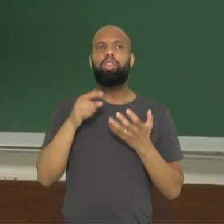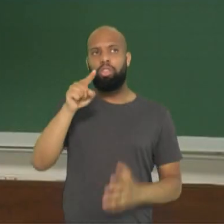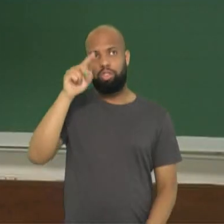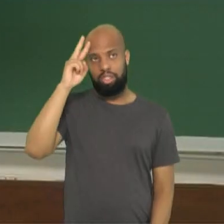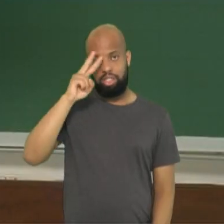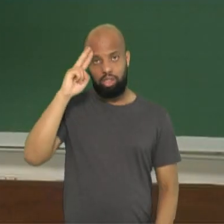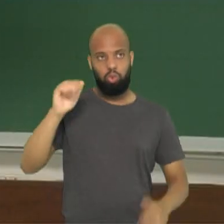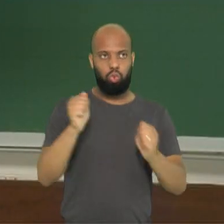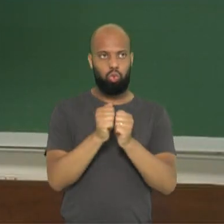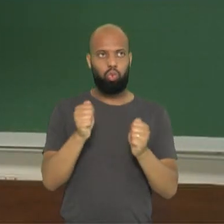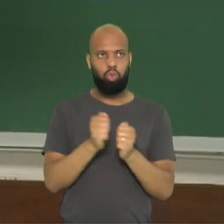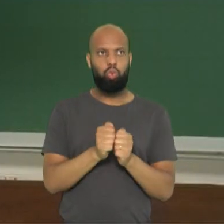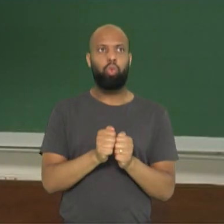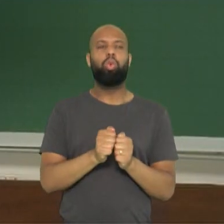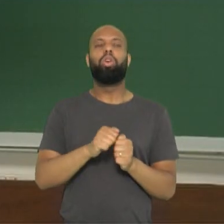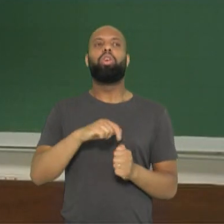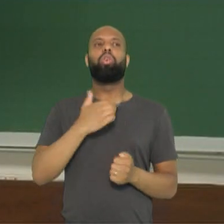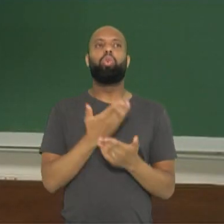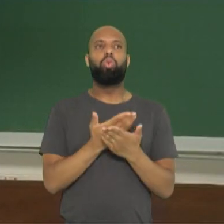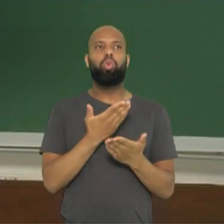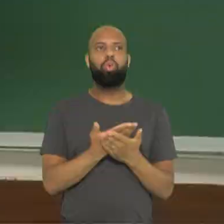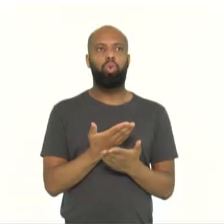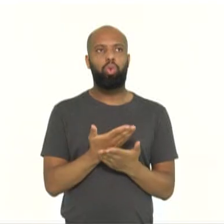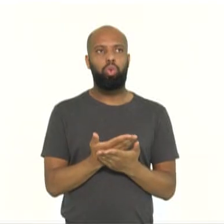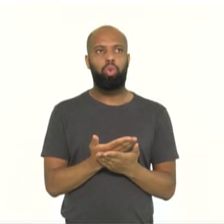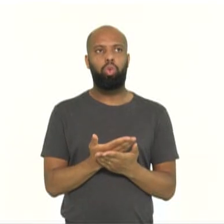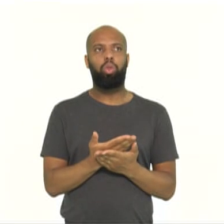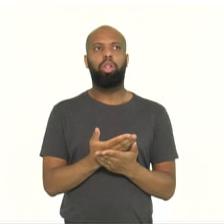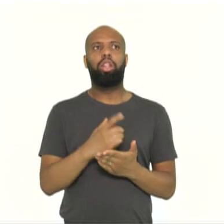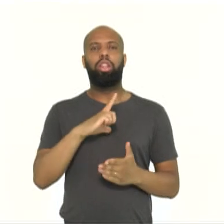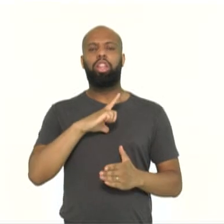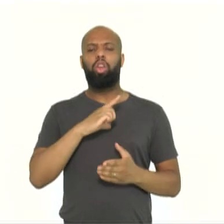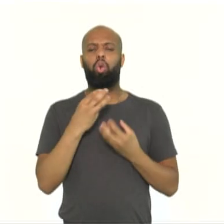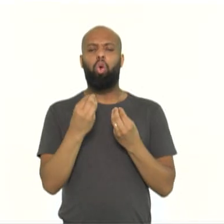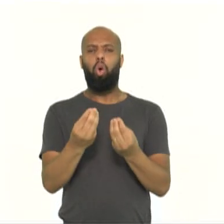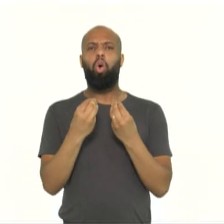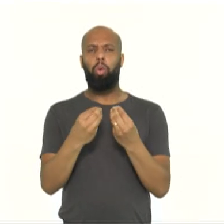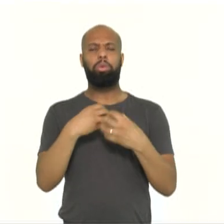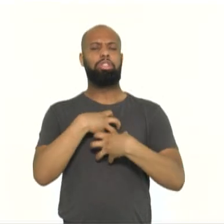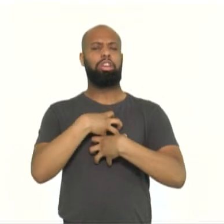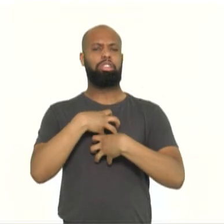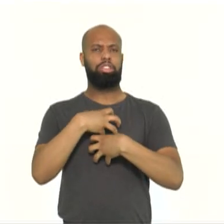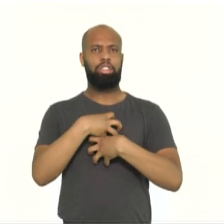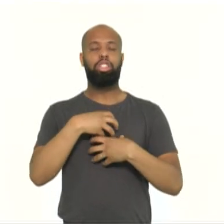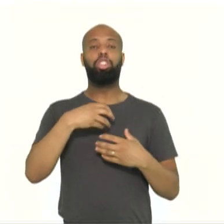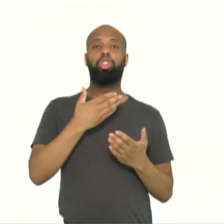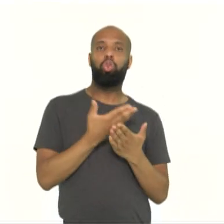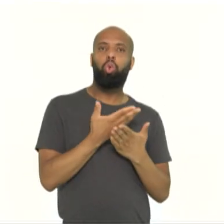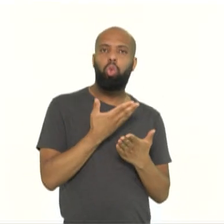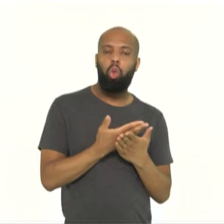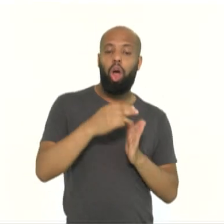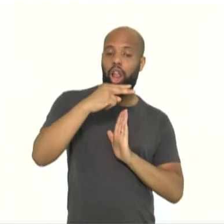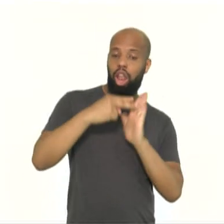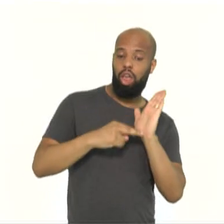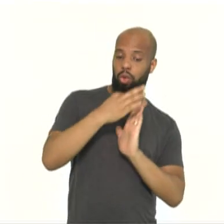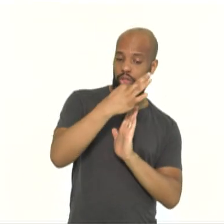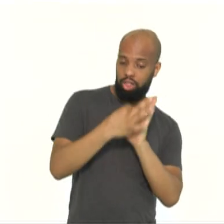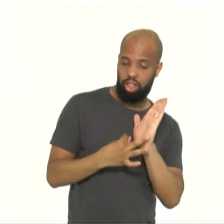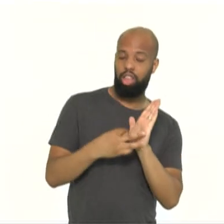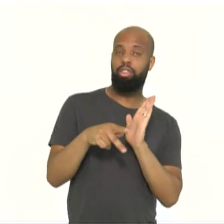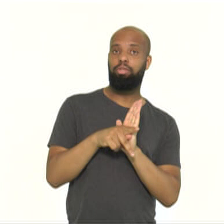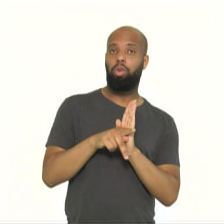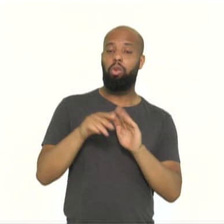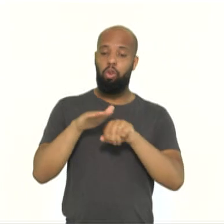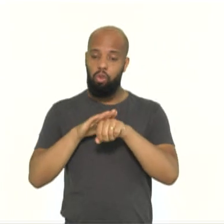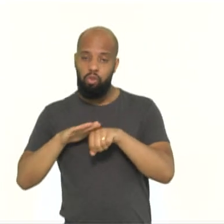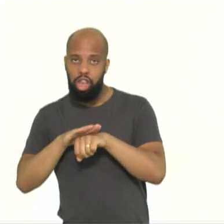lembrem aqui que nós estudamos como te sientes, né? Fizemos a leitura de um diálogo, vimos o emprego